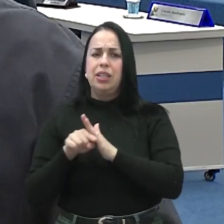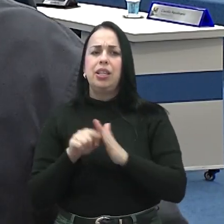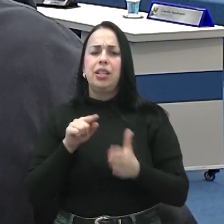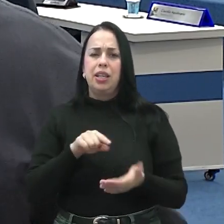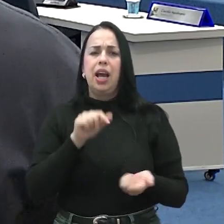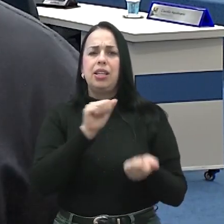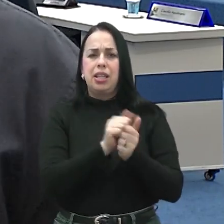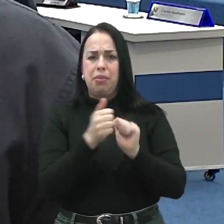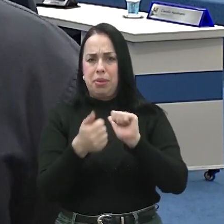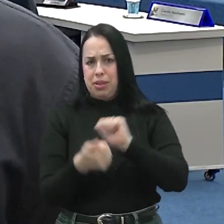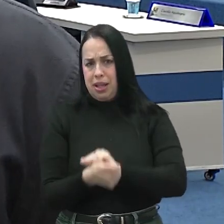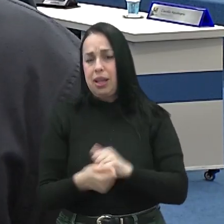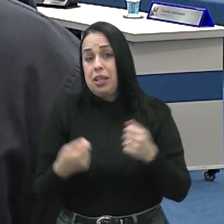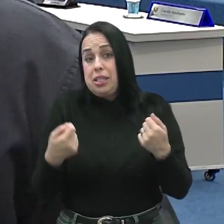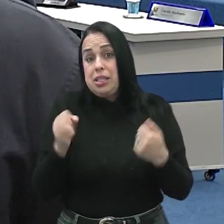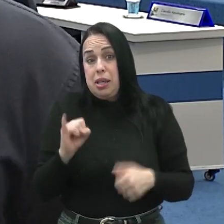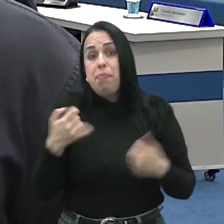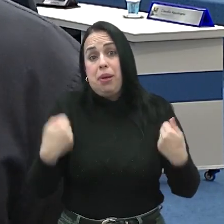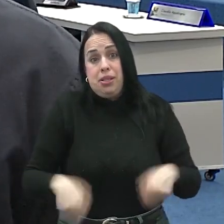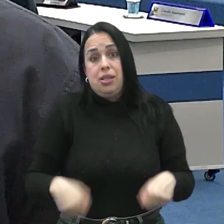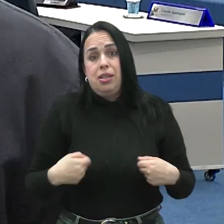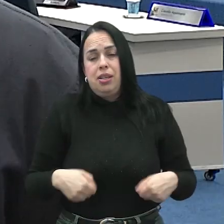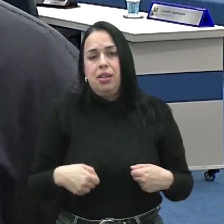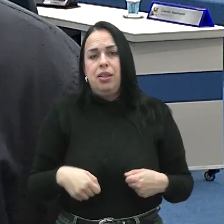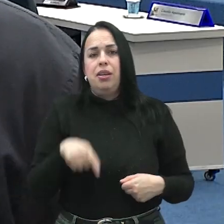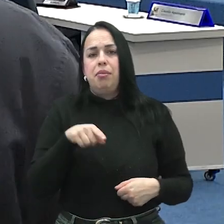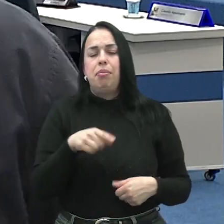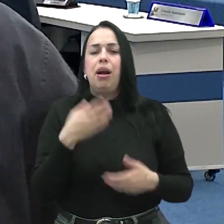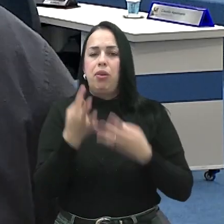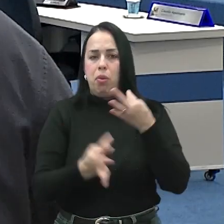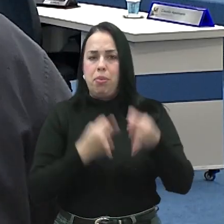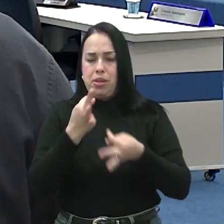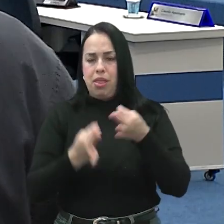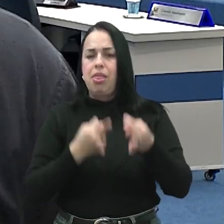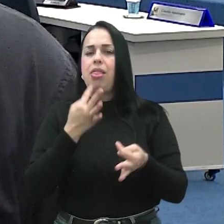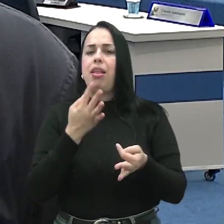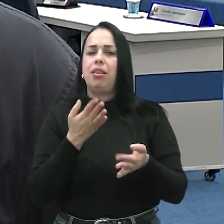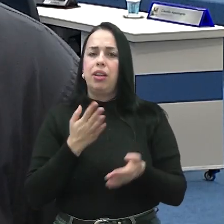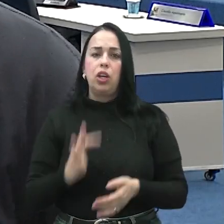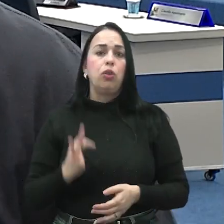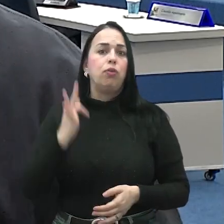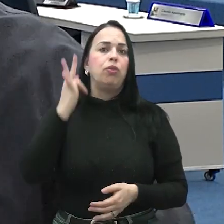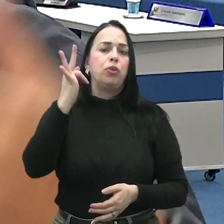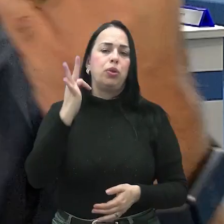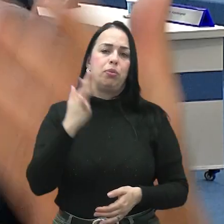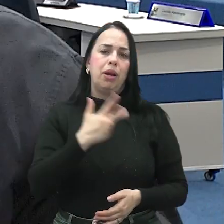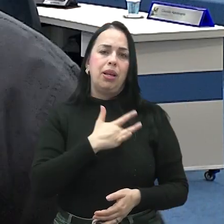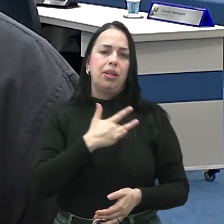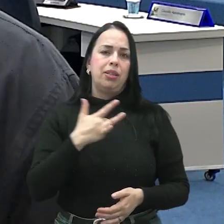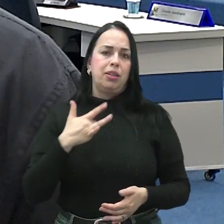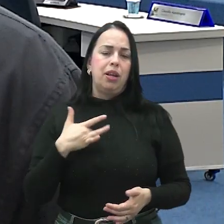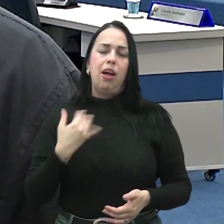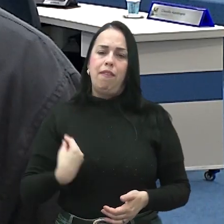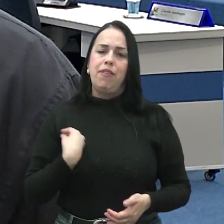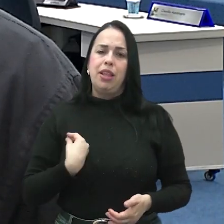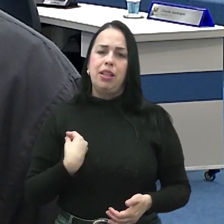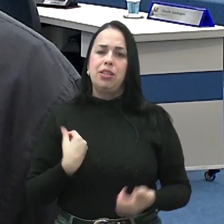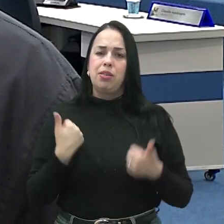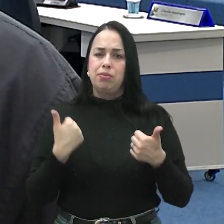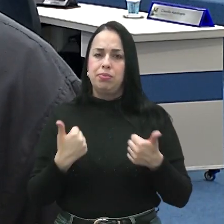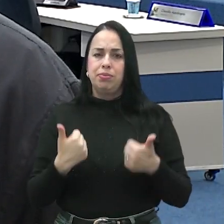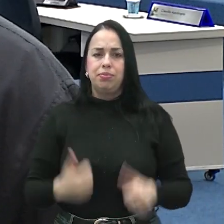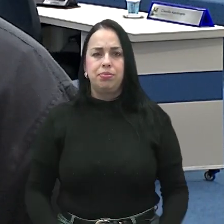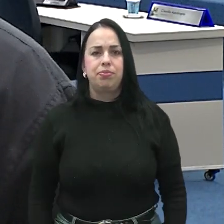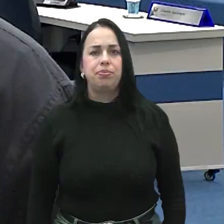exames e toda adequação, se assim for necessário para essa criança, para fazer o seu tratamento, para que no futuro tenha uma vida